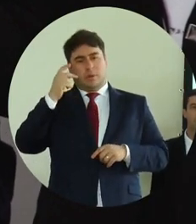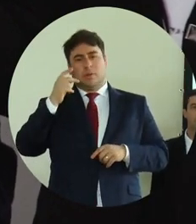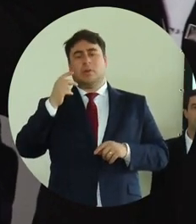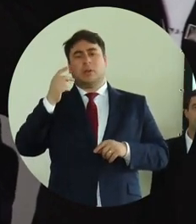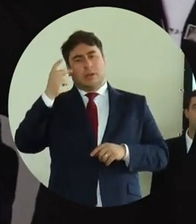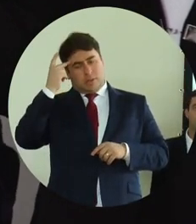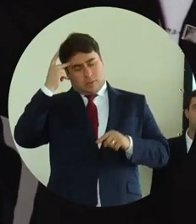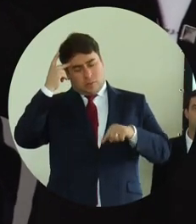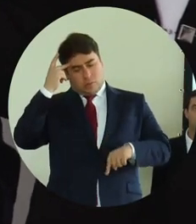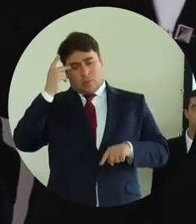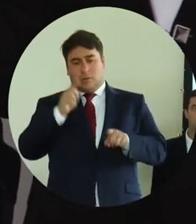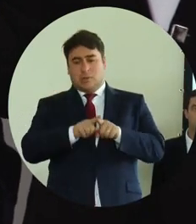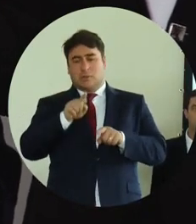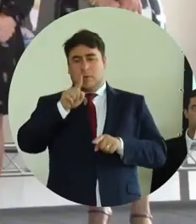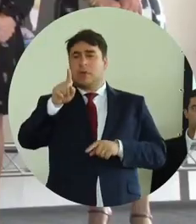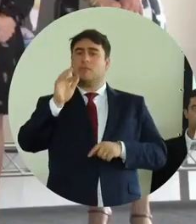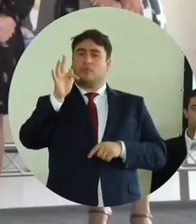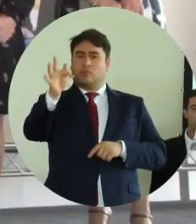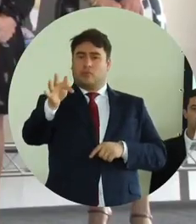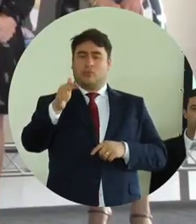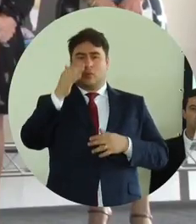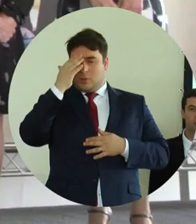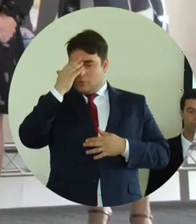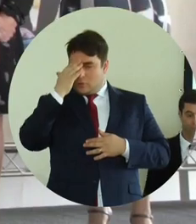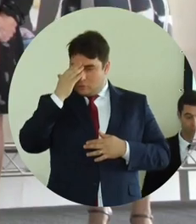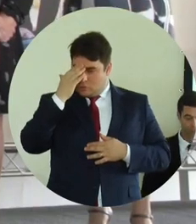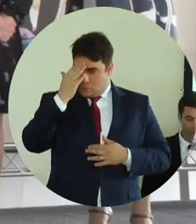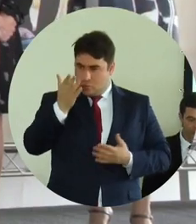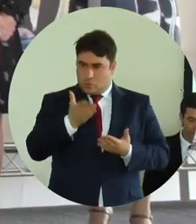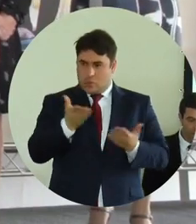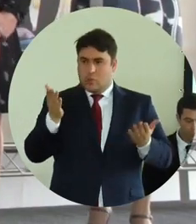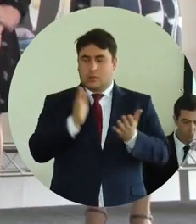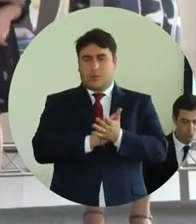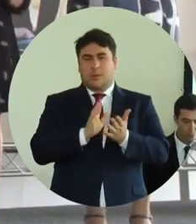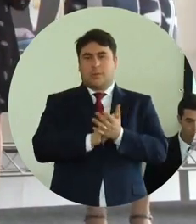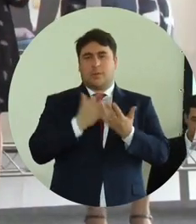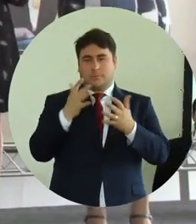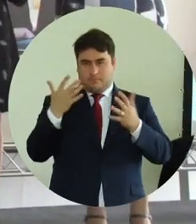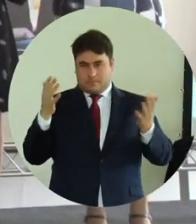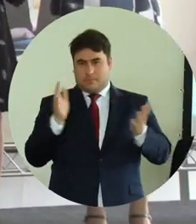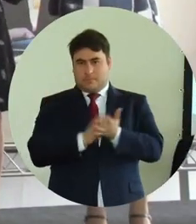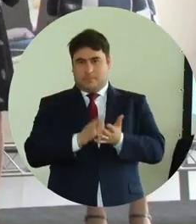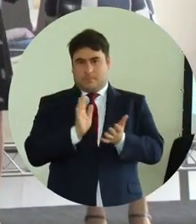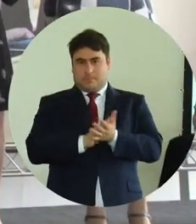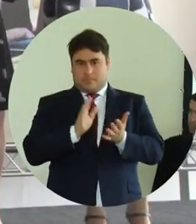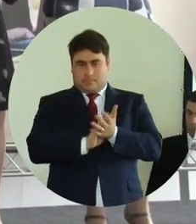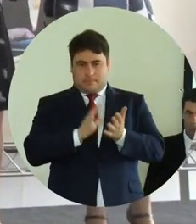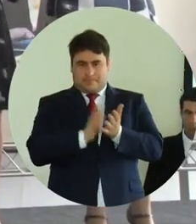também, nós temos futuro. Muito obrigado, gente. Parabéns às empresas.